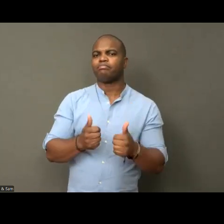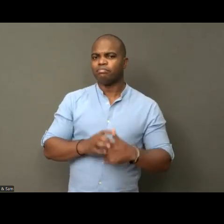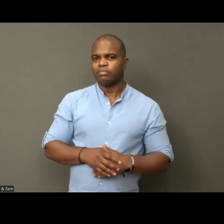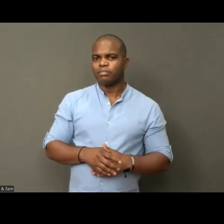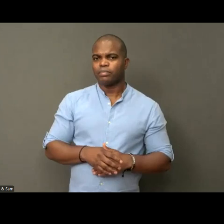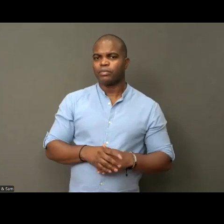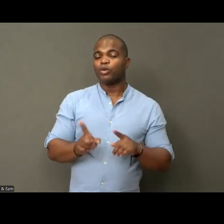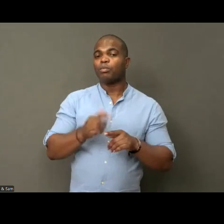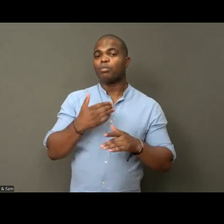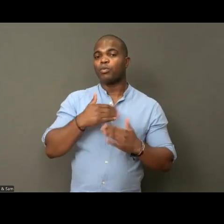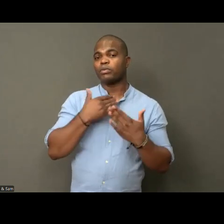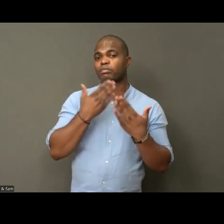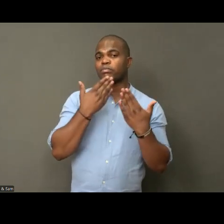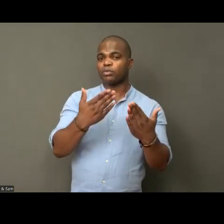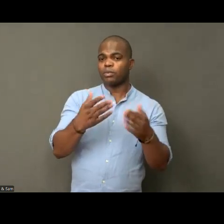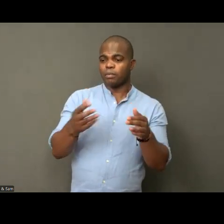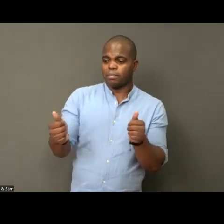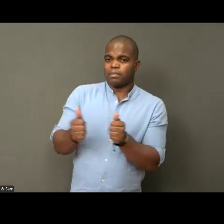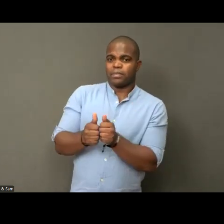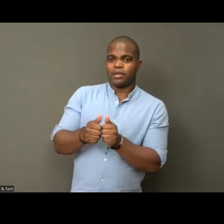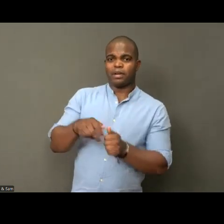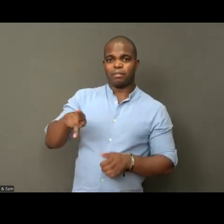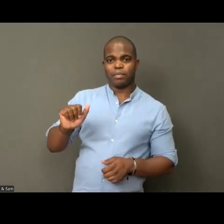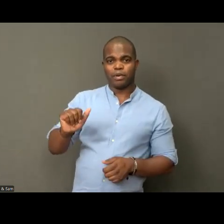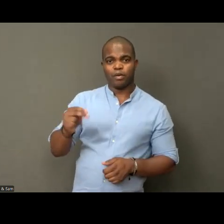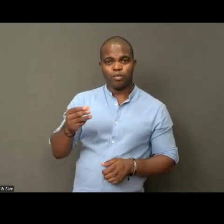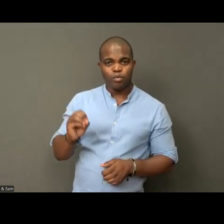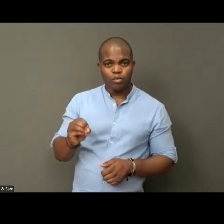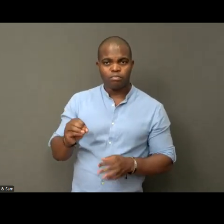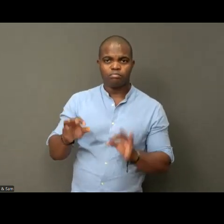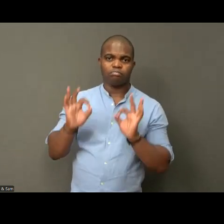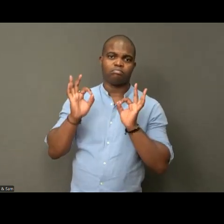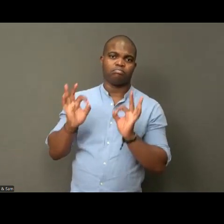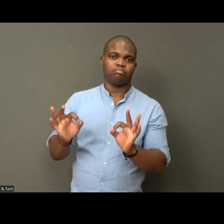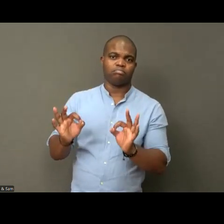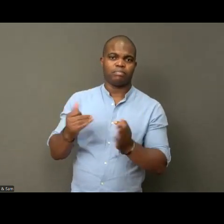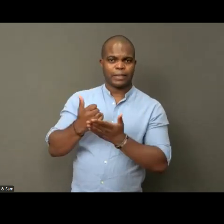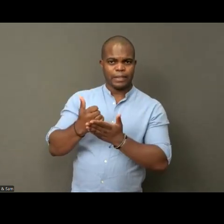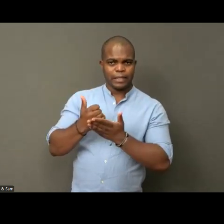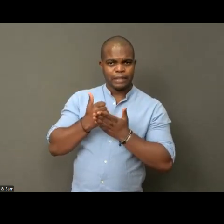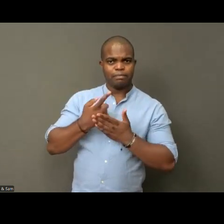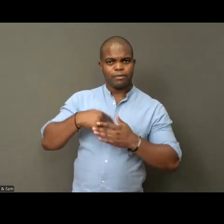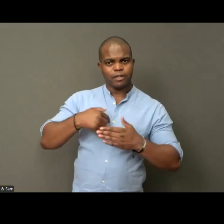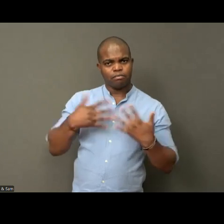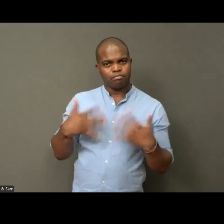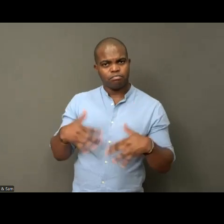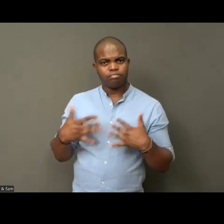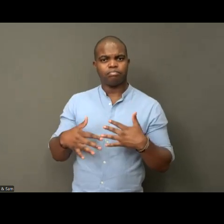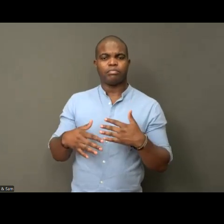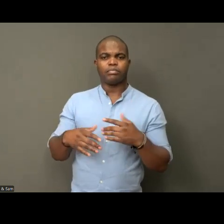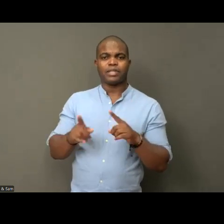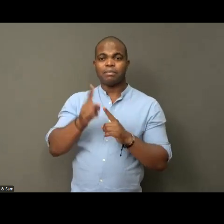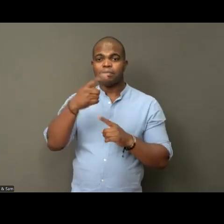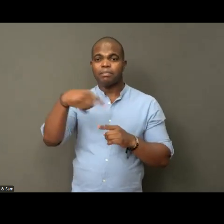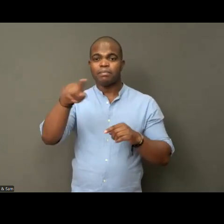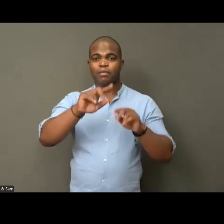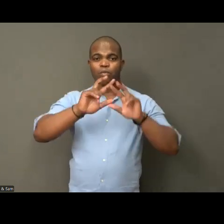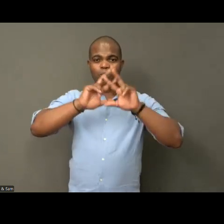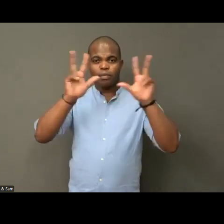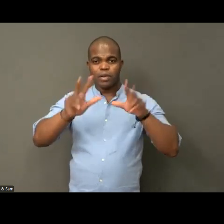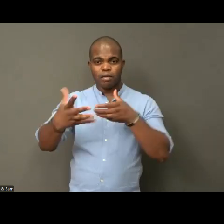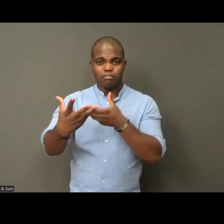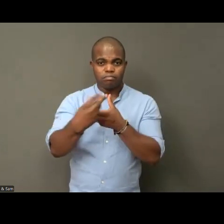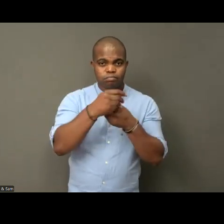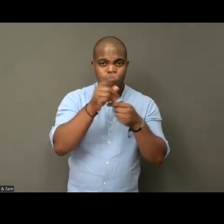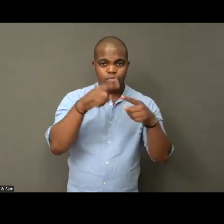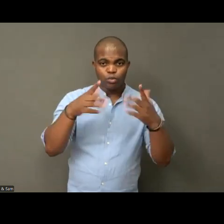importante. E quero encorajar todos os participantes no webinário para considerar como todos nós podemos dar apoio a esta iniciativa importante. Eu acredito